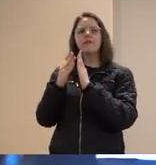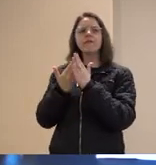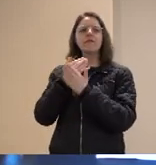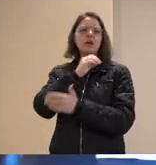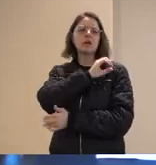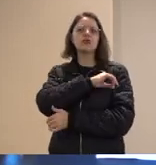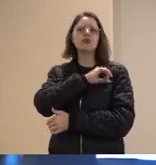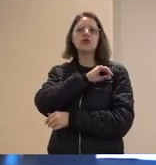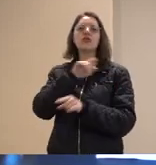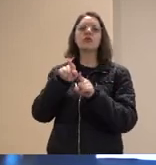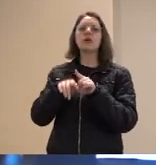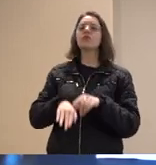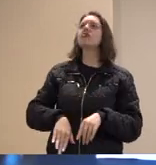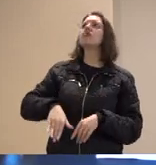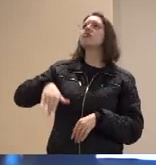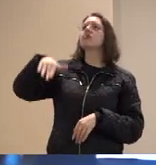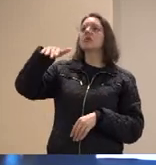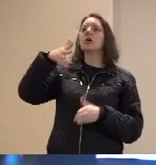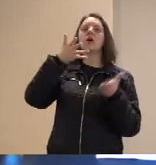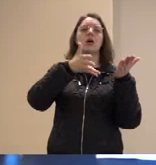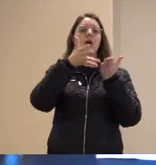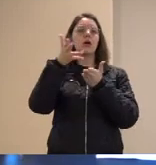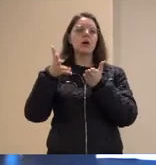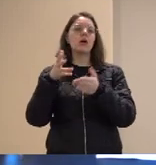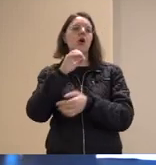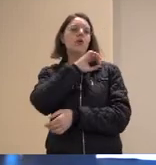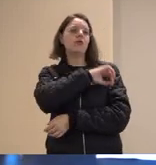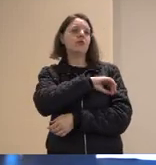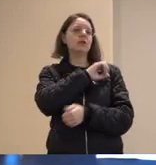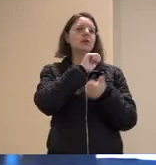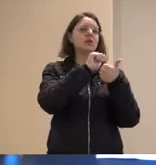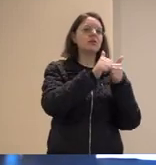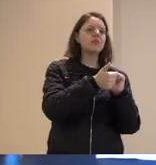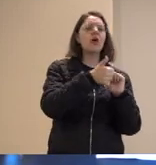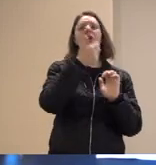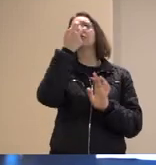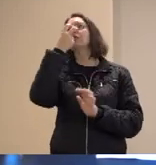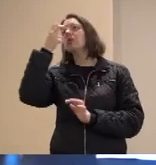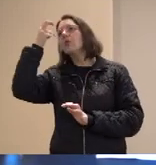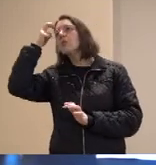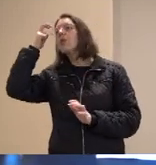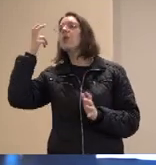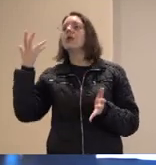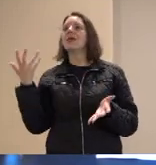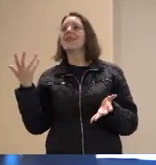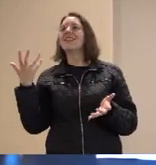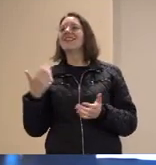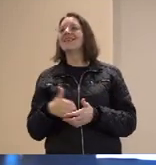o serviço de convivência, as oficinas de esporte, de cultura.